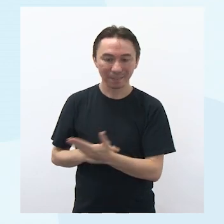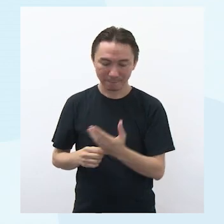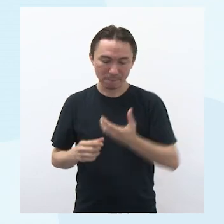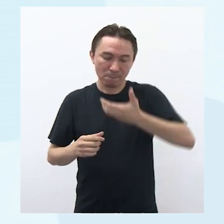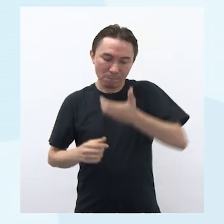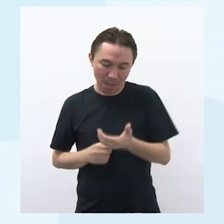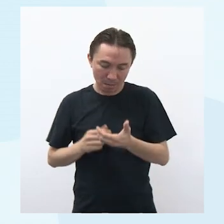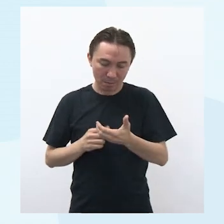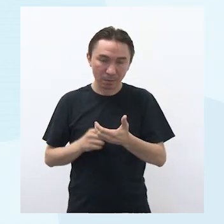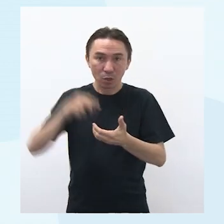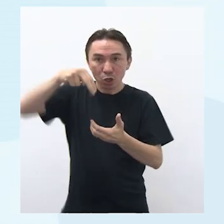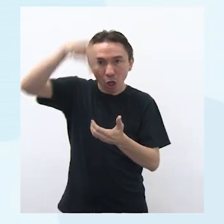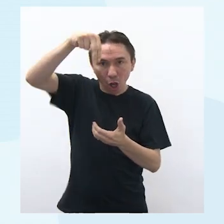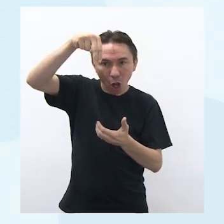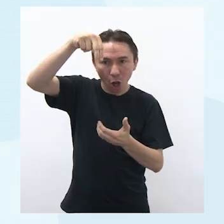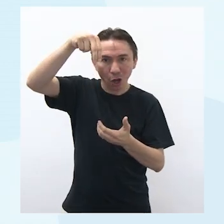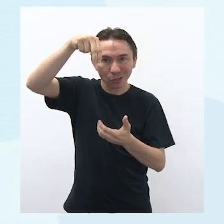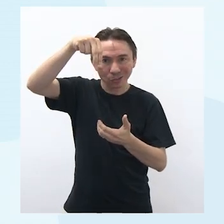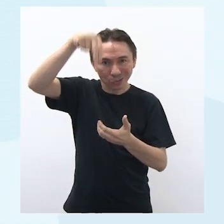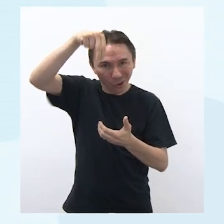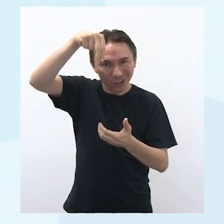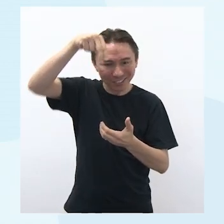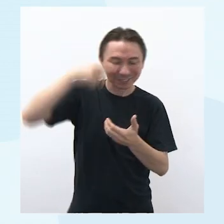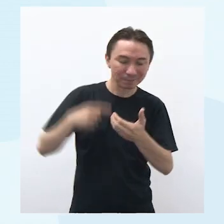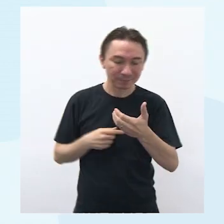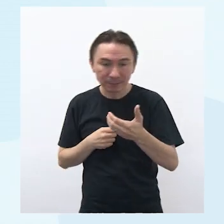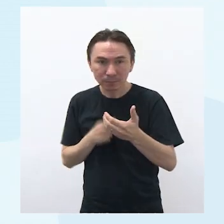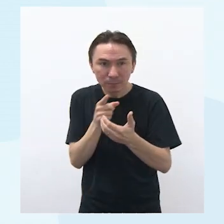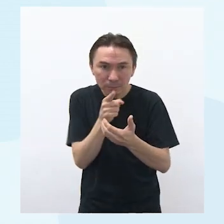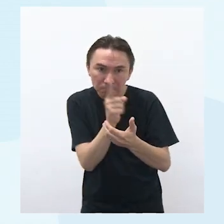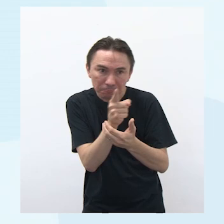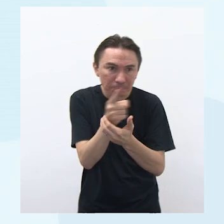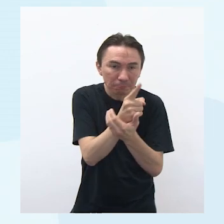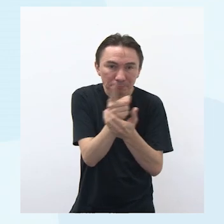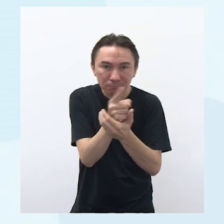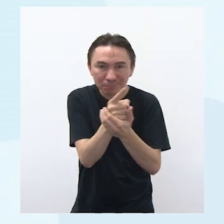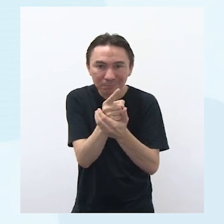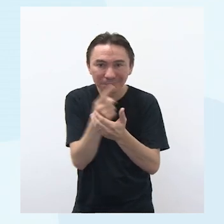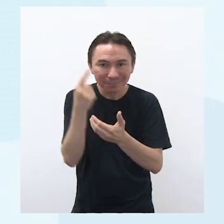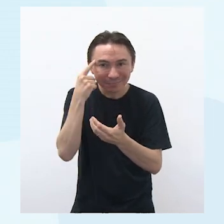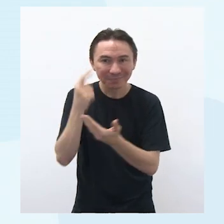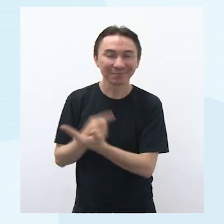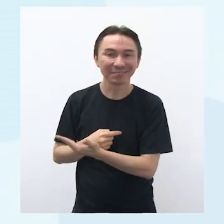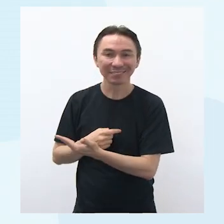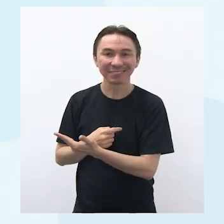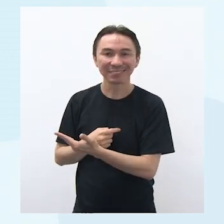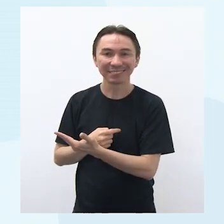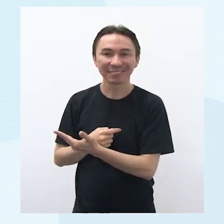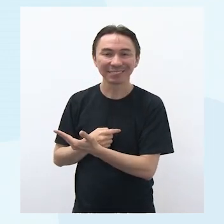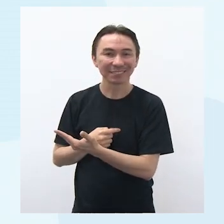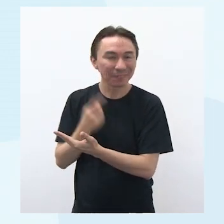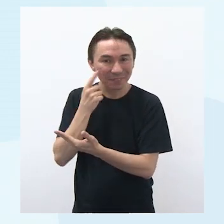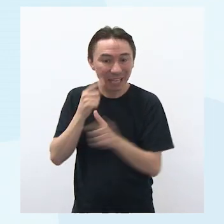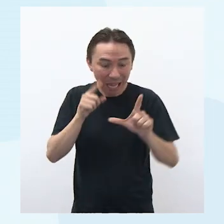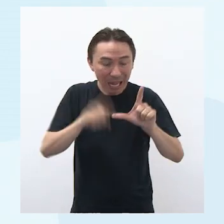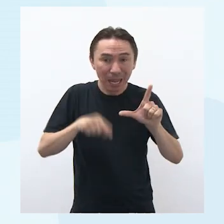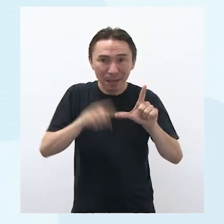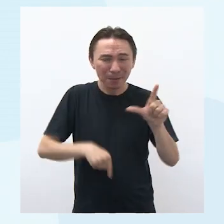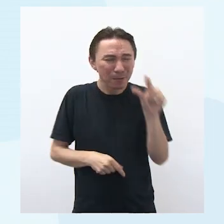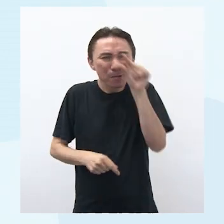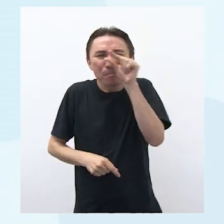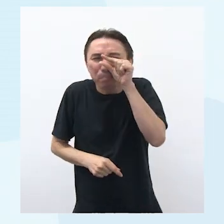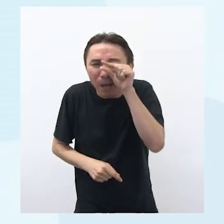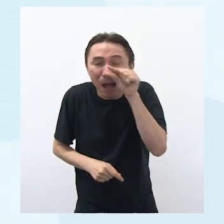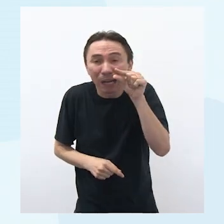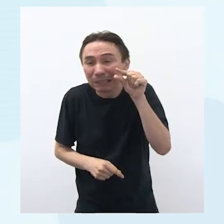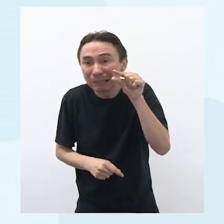aqui muito importantes para vocês. A letra desse slide ela diminuiu. Acho que desconfigurou, gente. Me perdoa,